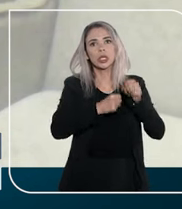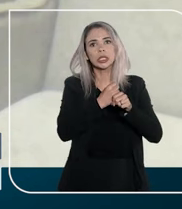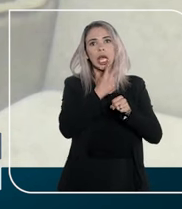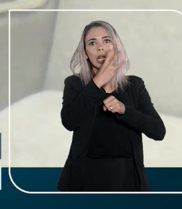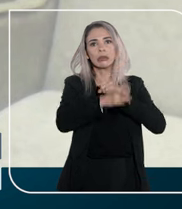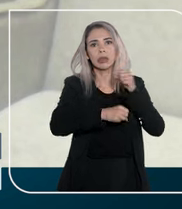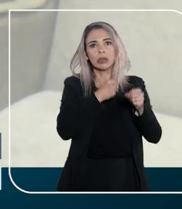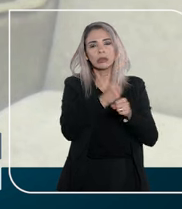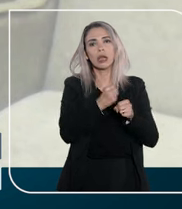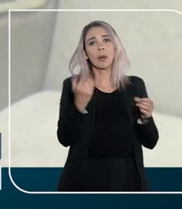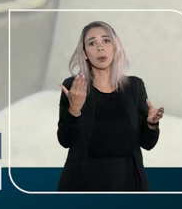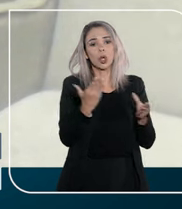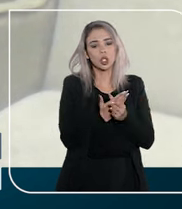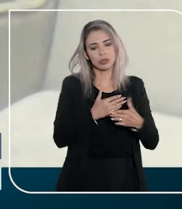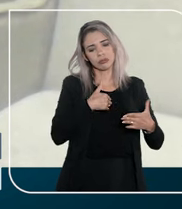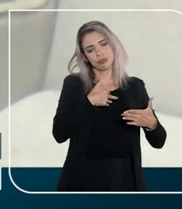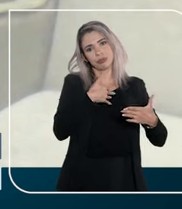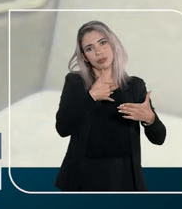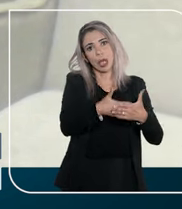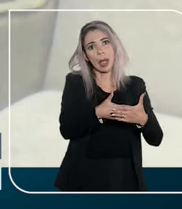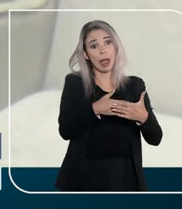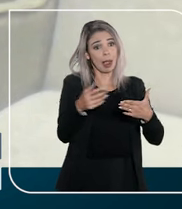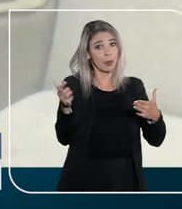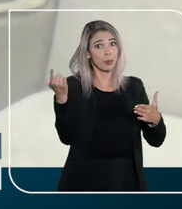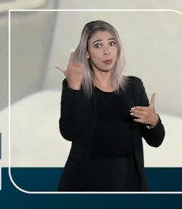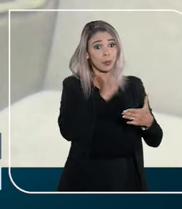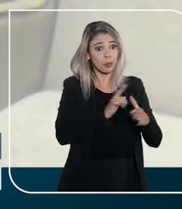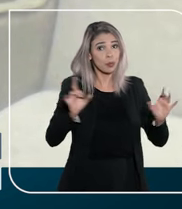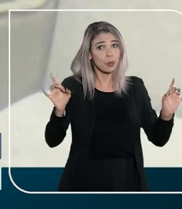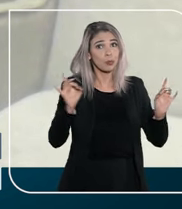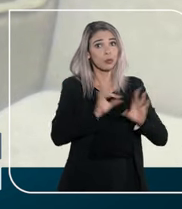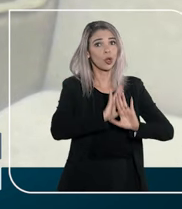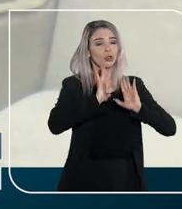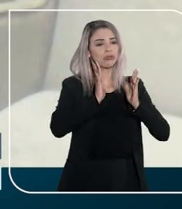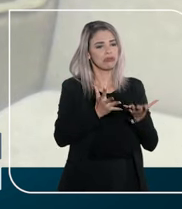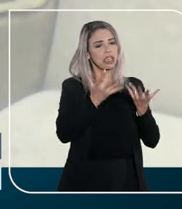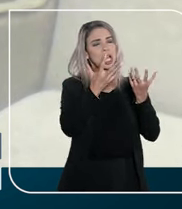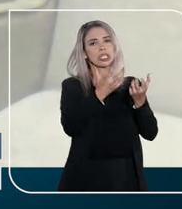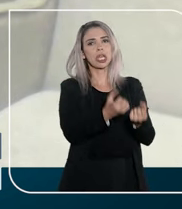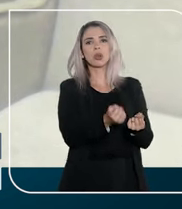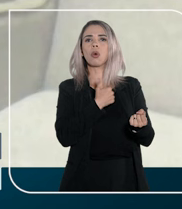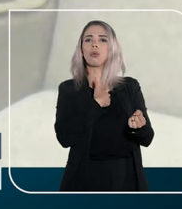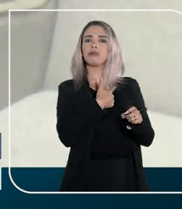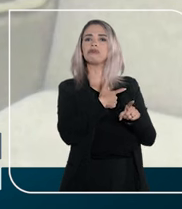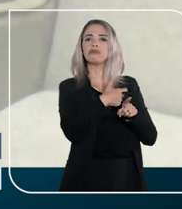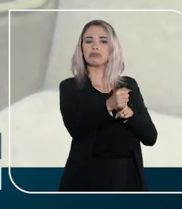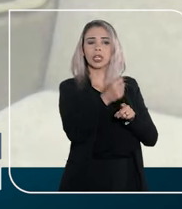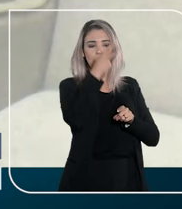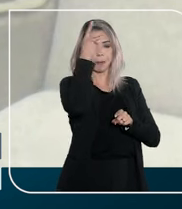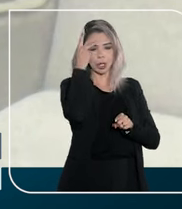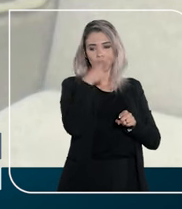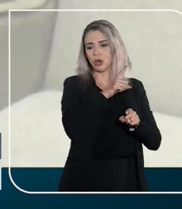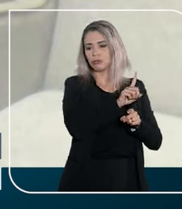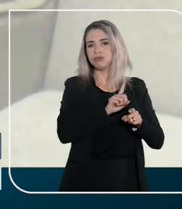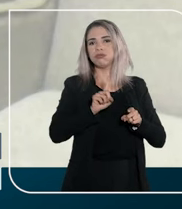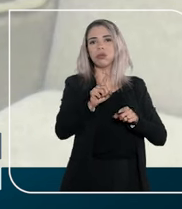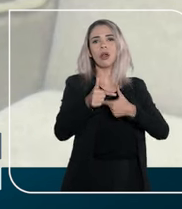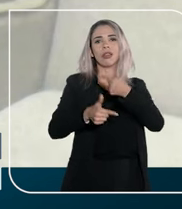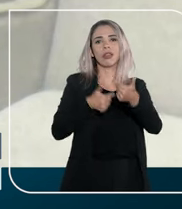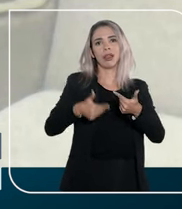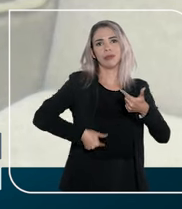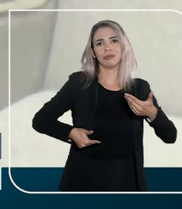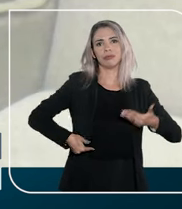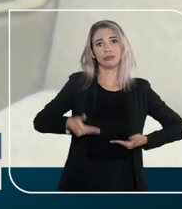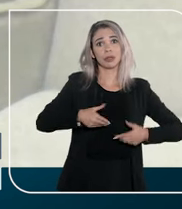judicialmente aquela questão e, finalmente, a justiça reconhece o direito de forma definitiva e a pessoa ingressa no cargo público.